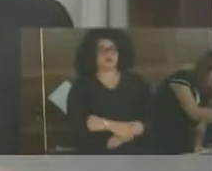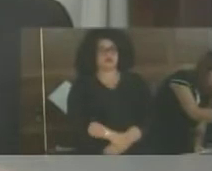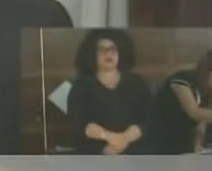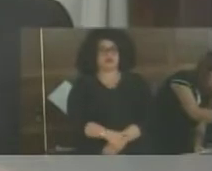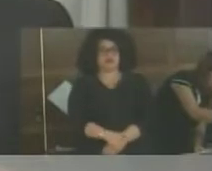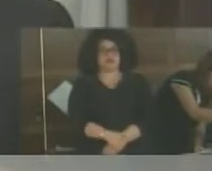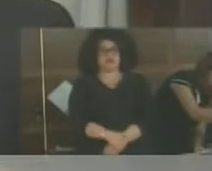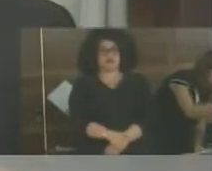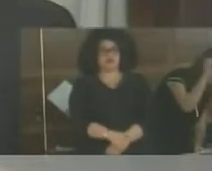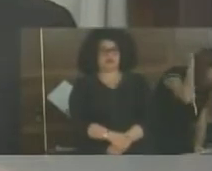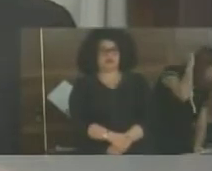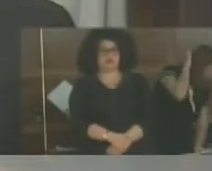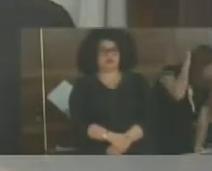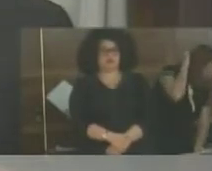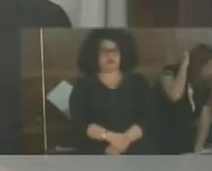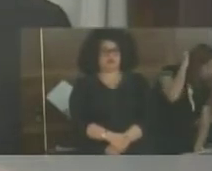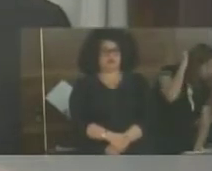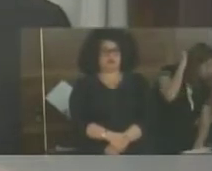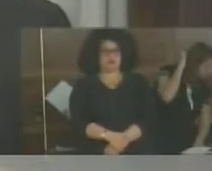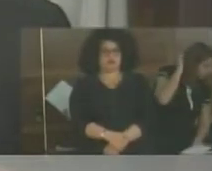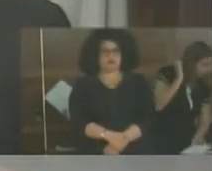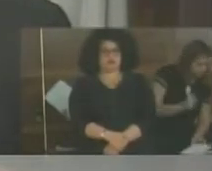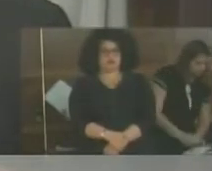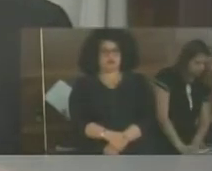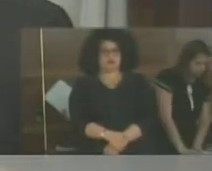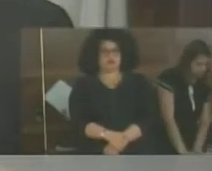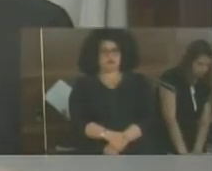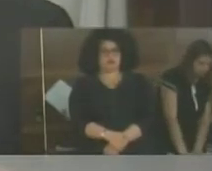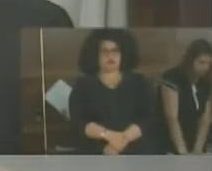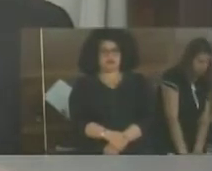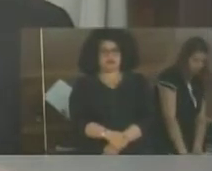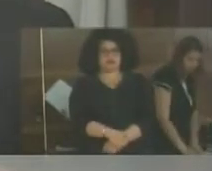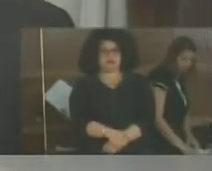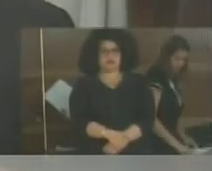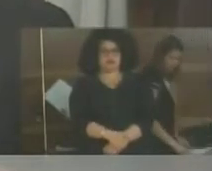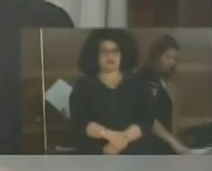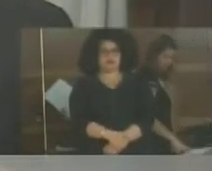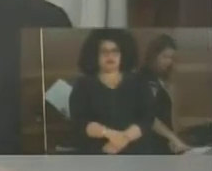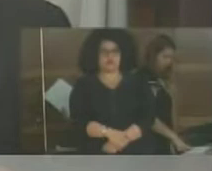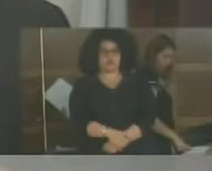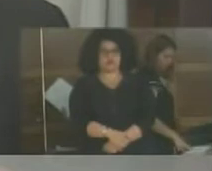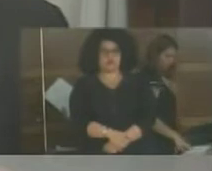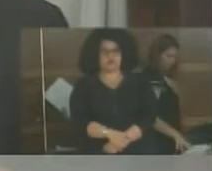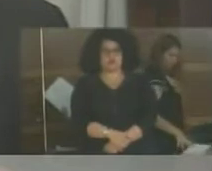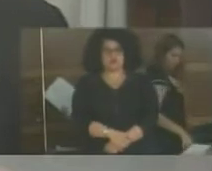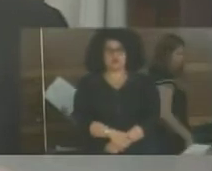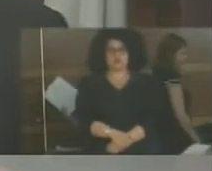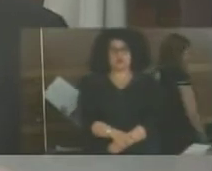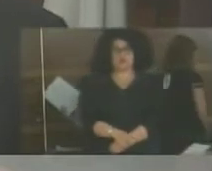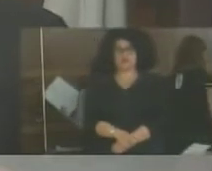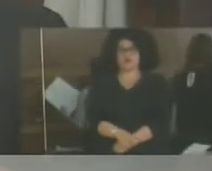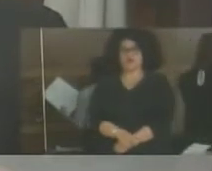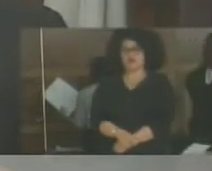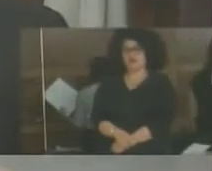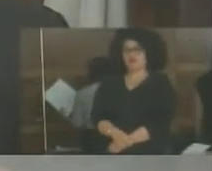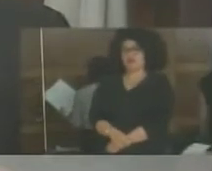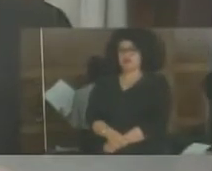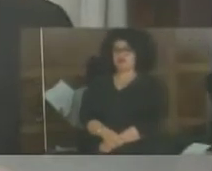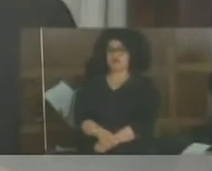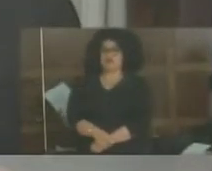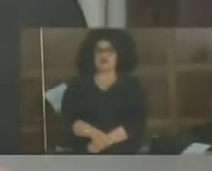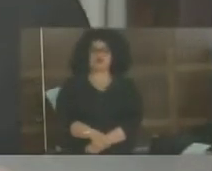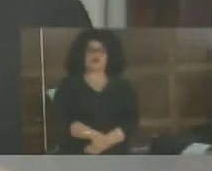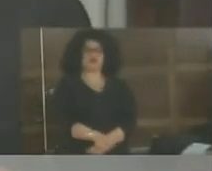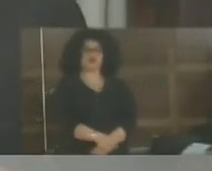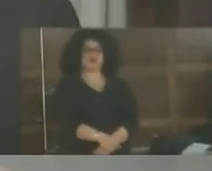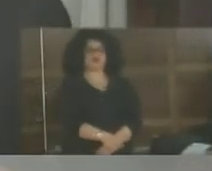quietinho. Veterinário que está ali, faz um trabalho maravilhoso aí, junto com as amigas protetoras, está ali, desde cedo, só analisando e